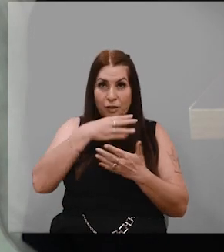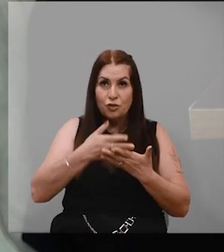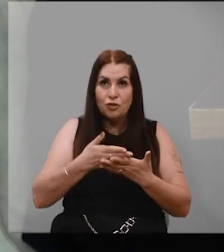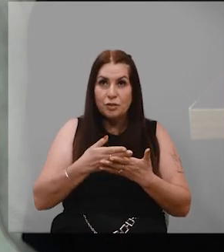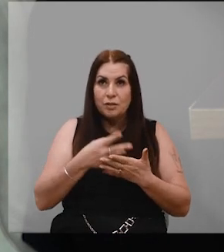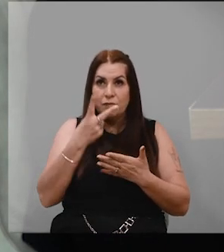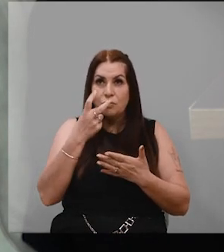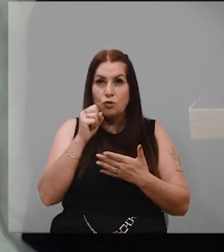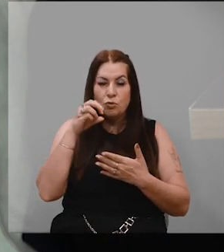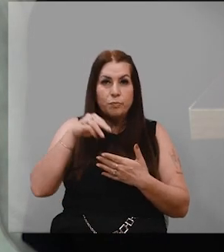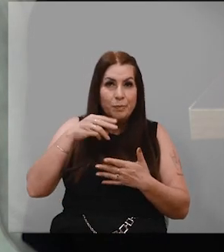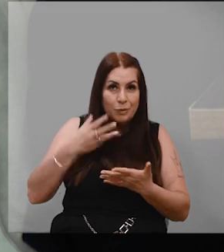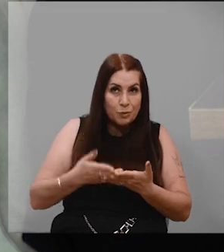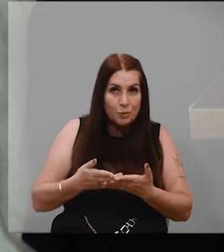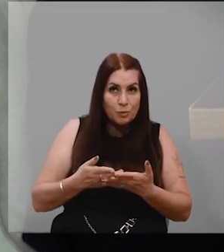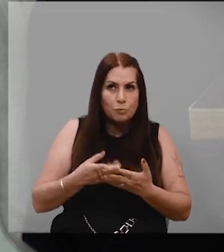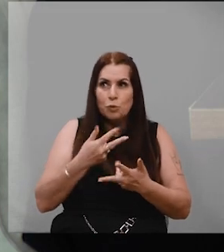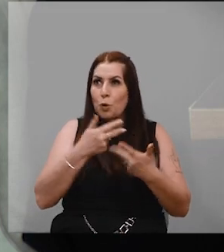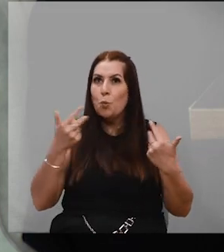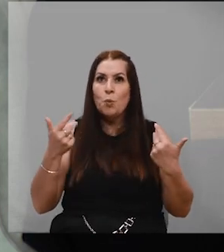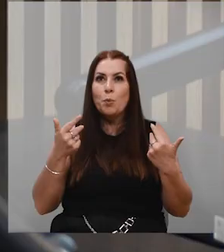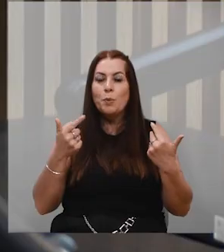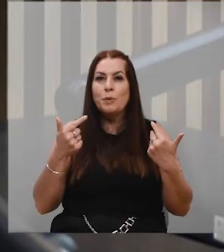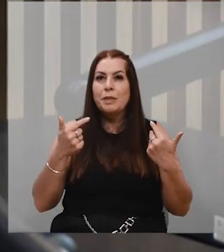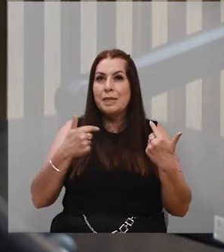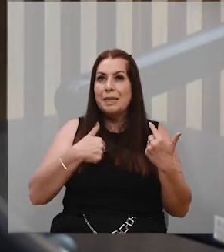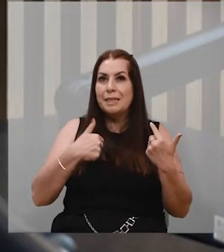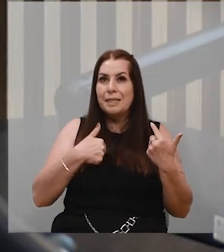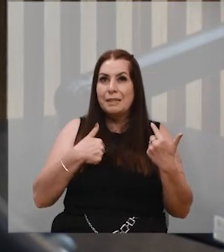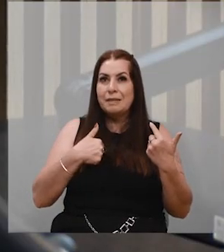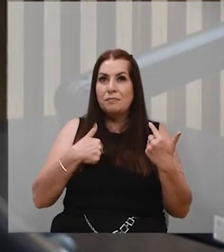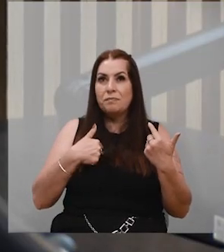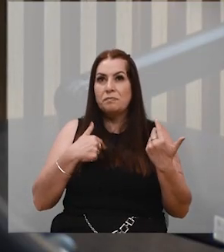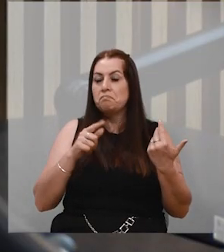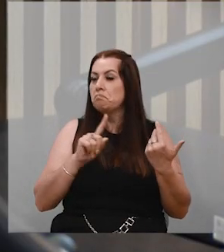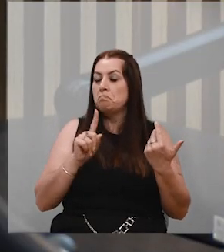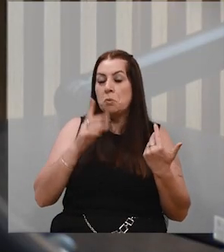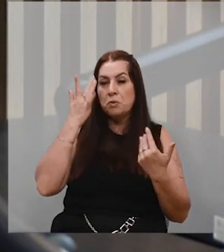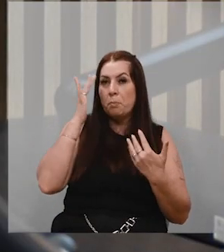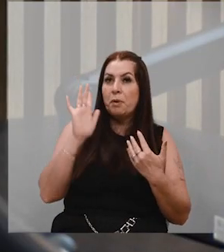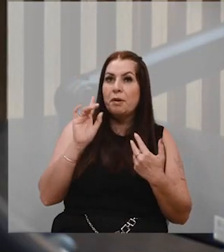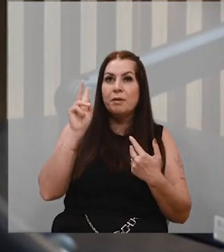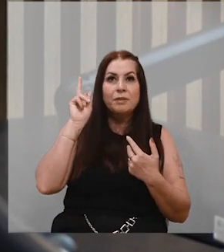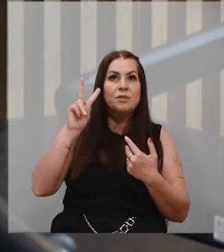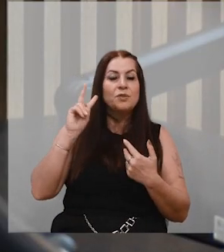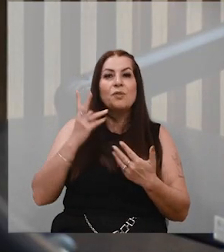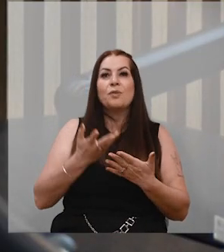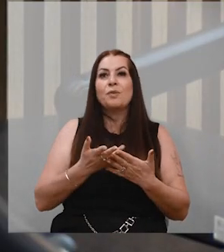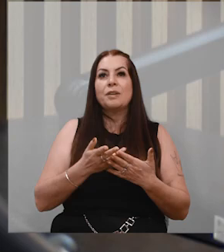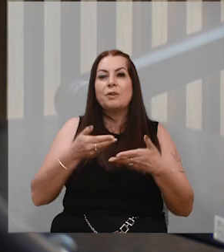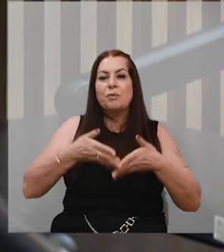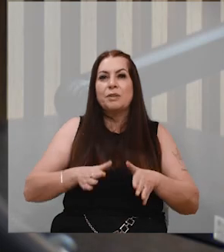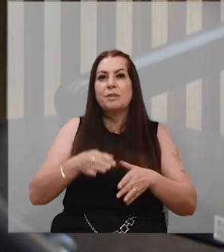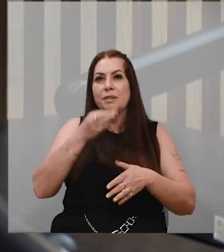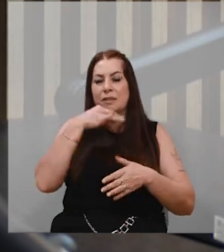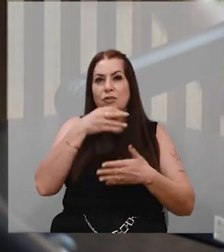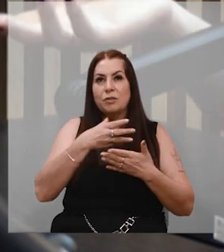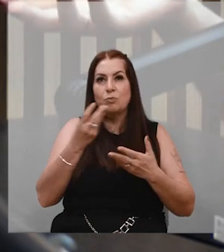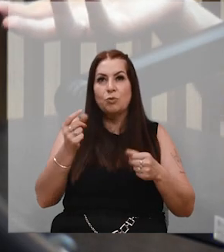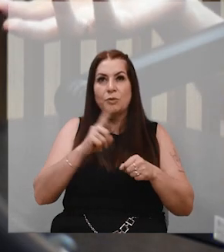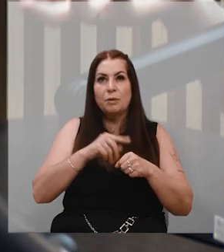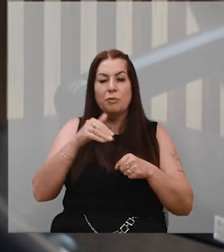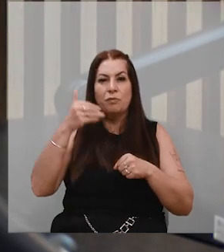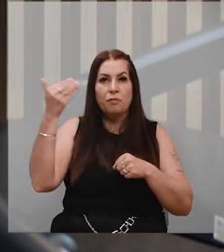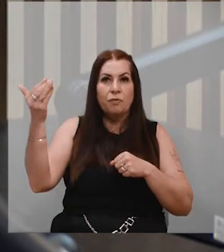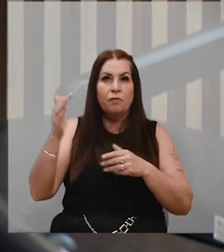Caxias em 28 minutos. Porque tem muita coisa que eu, pelo menos, não sabia da história. Eu nasci em Caxias, mas eu fiquei